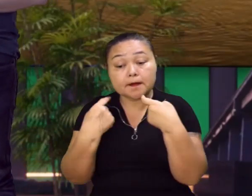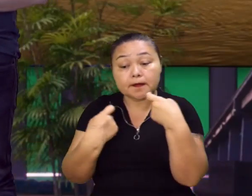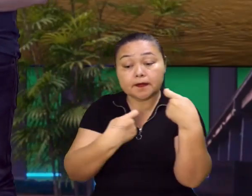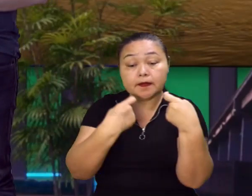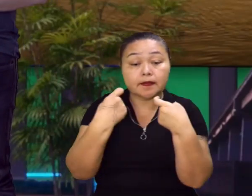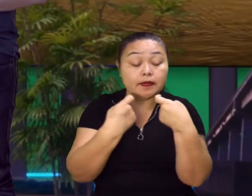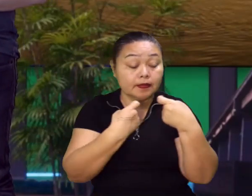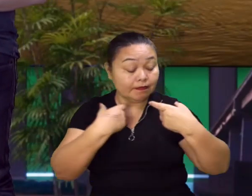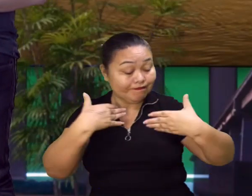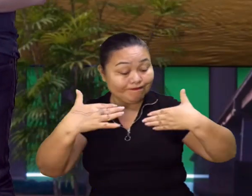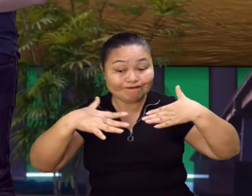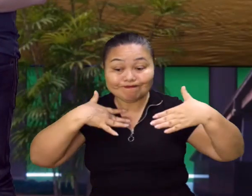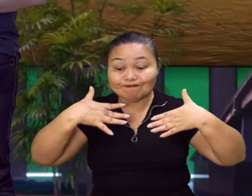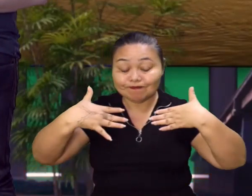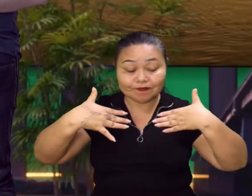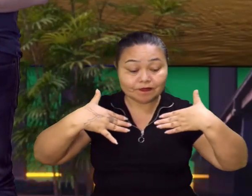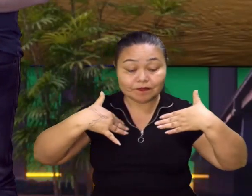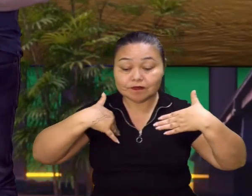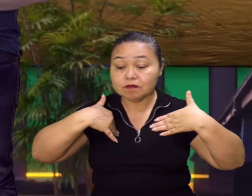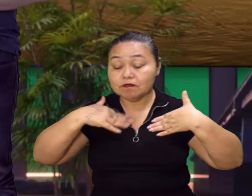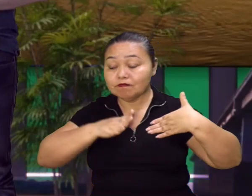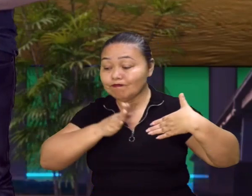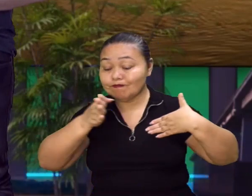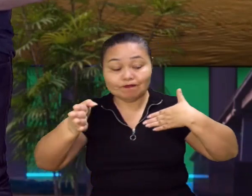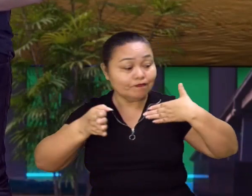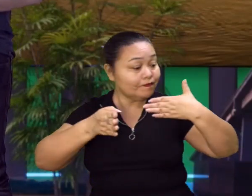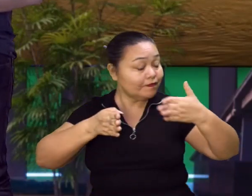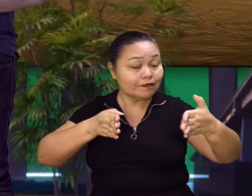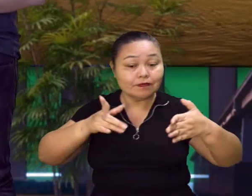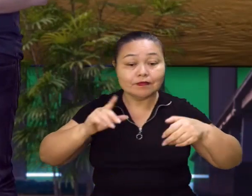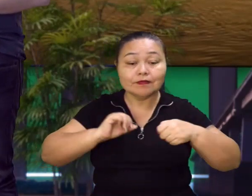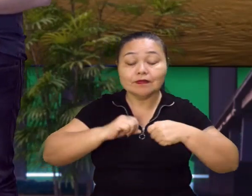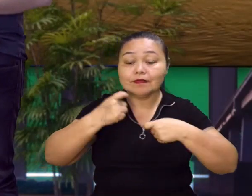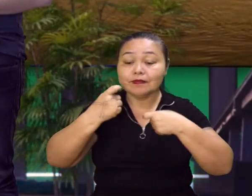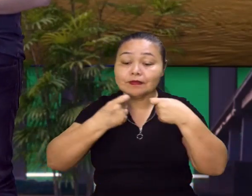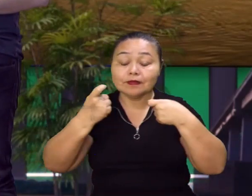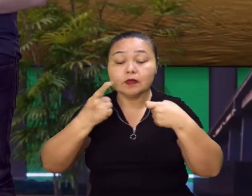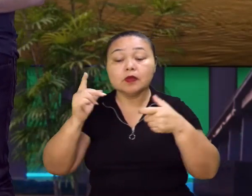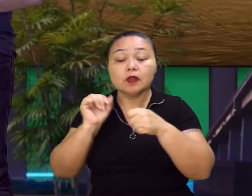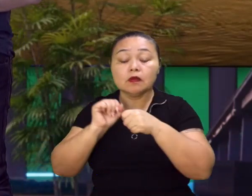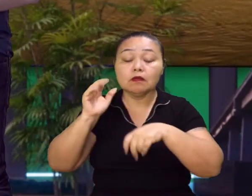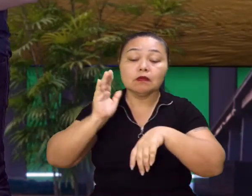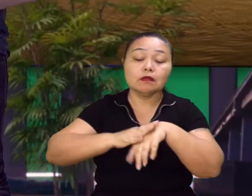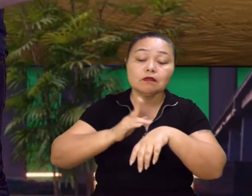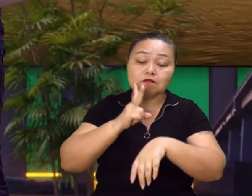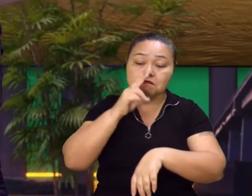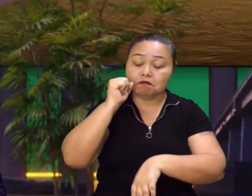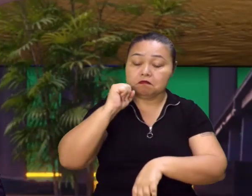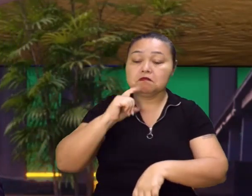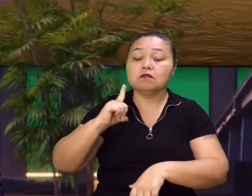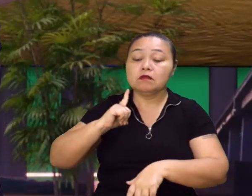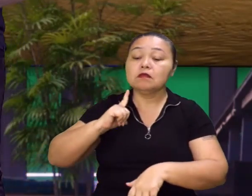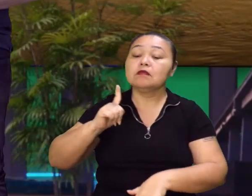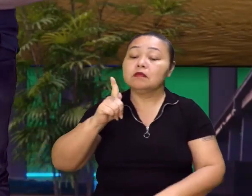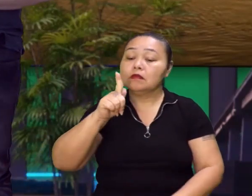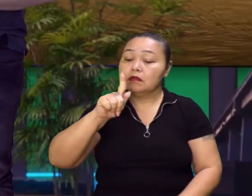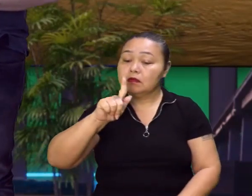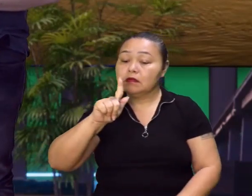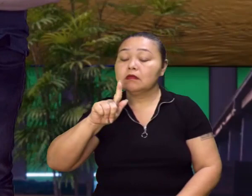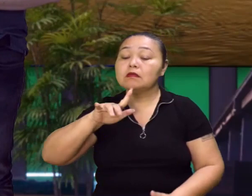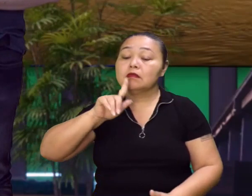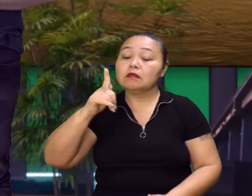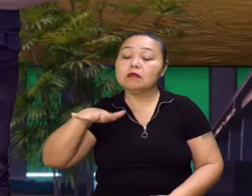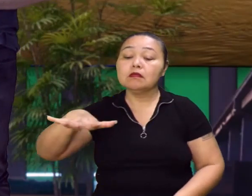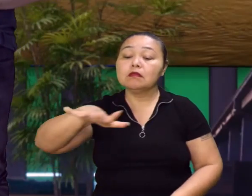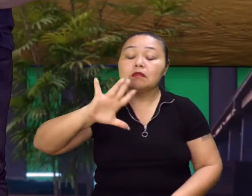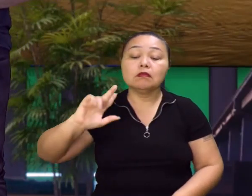essa corrida, né, em vários sentidos, em busca de um poder hegemônico no mundo. Muito bem. Inclusive a questão